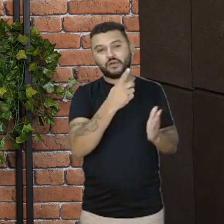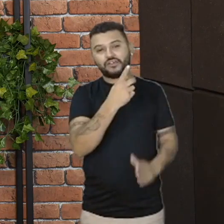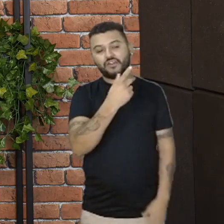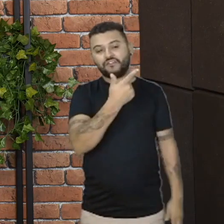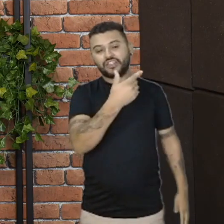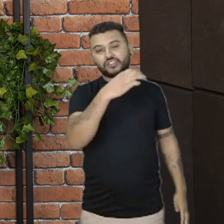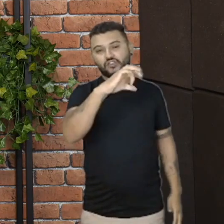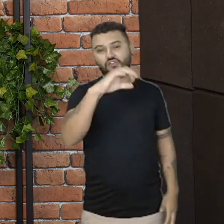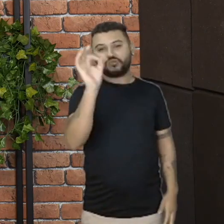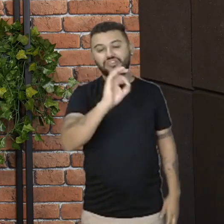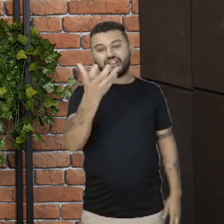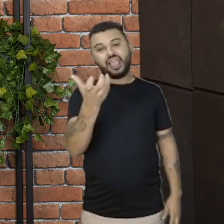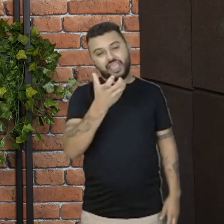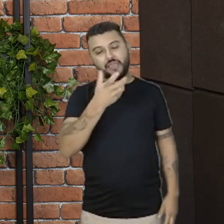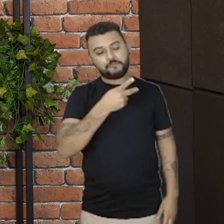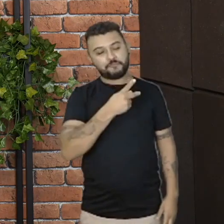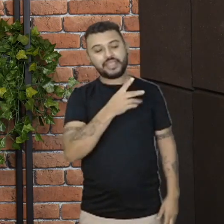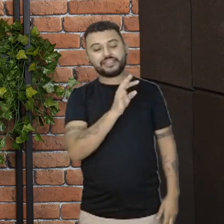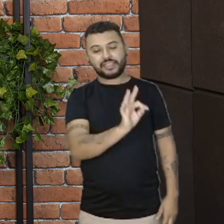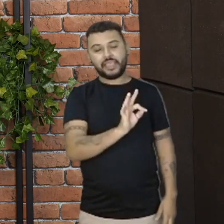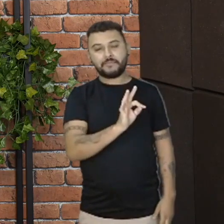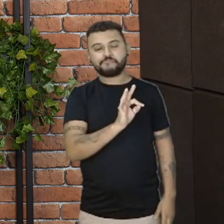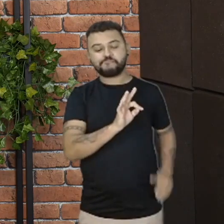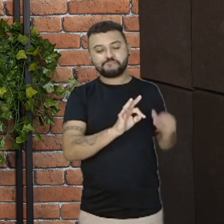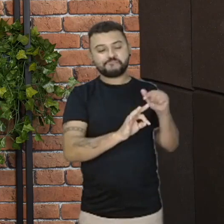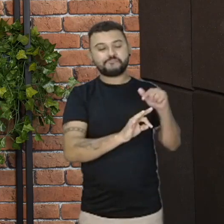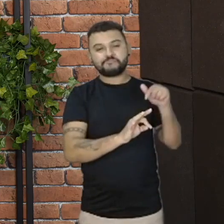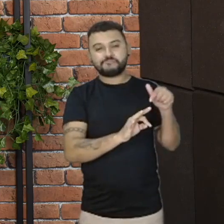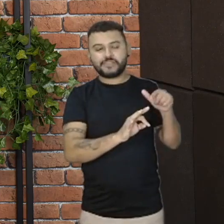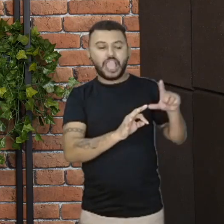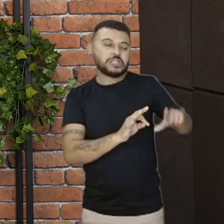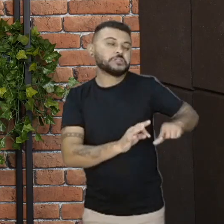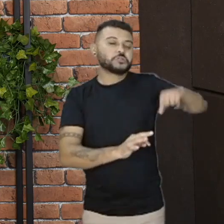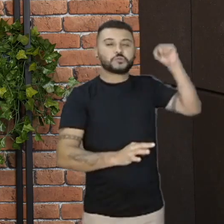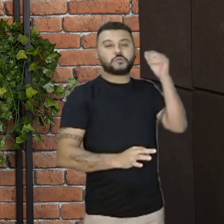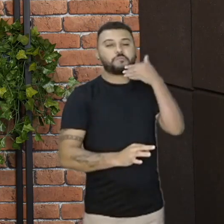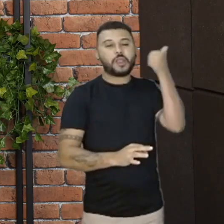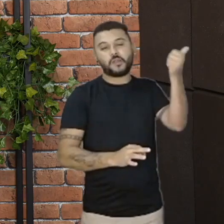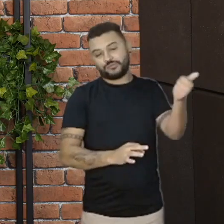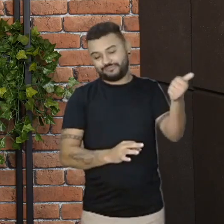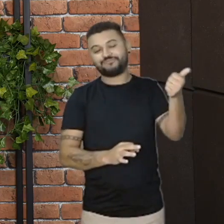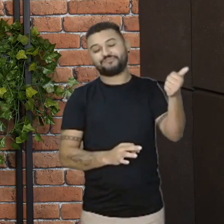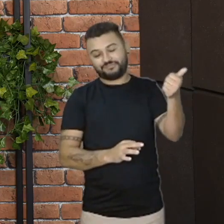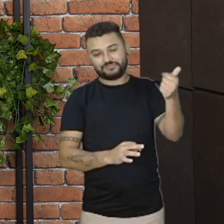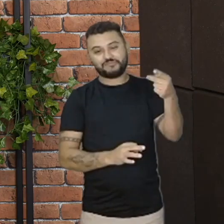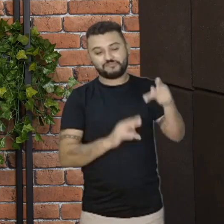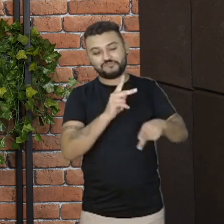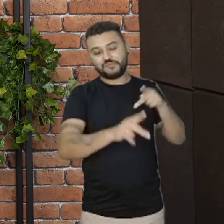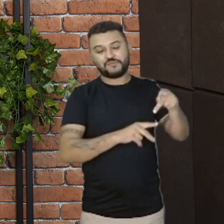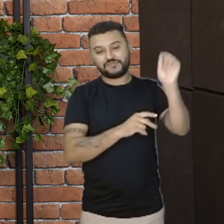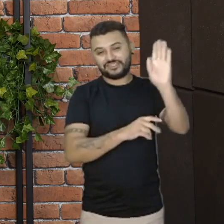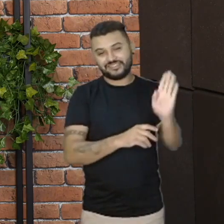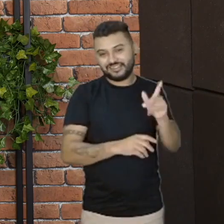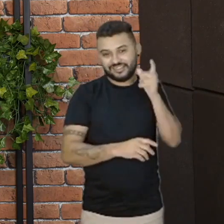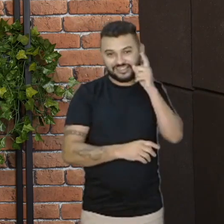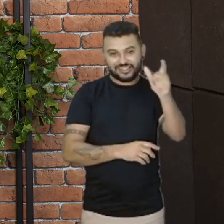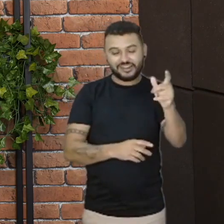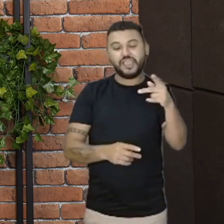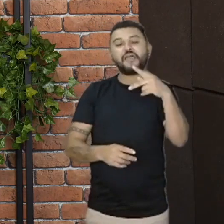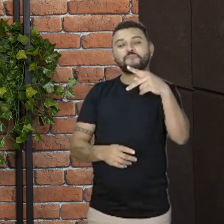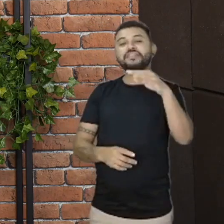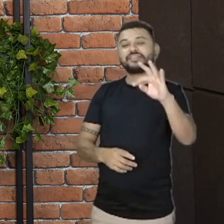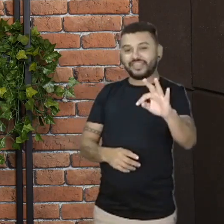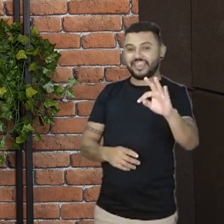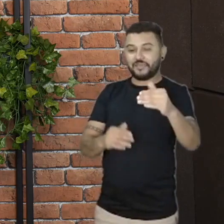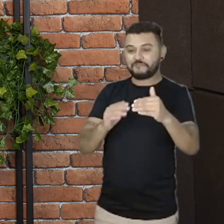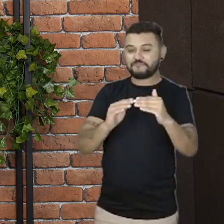PT como o mais preferido, vamos chamar assim, do povo brasileiro. De novo o PT na frente de